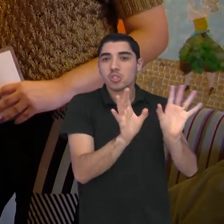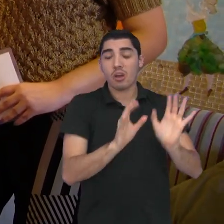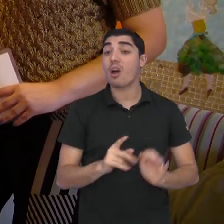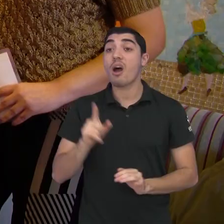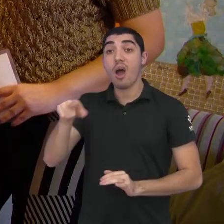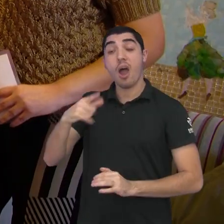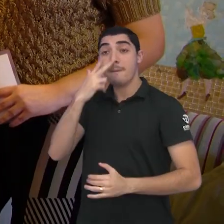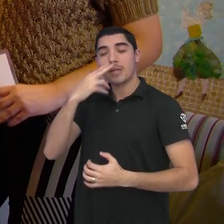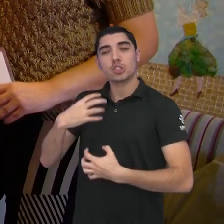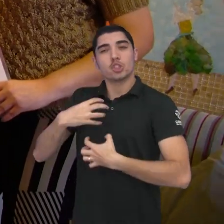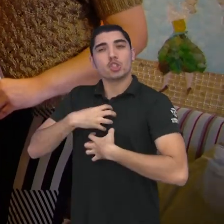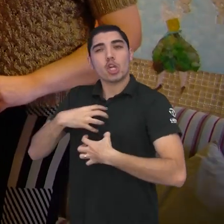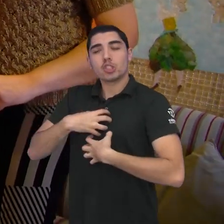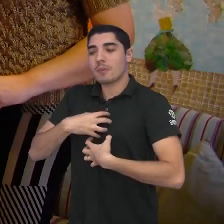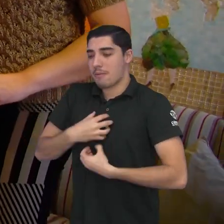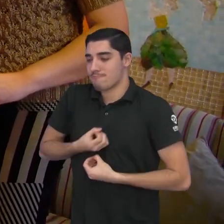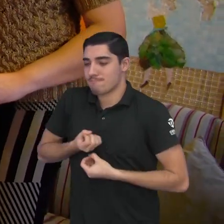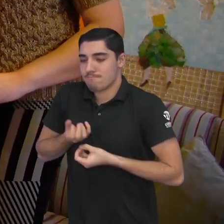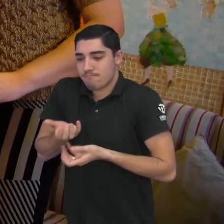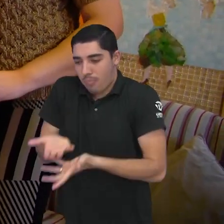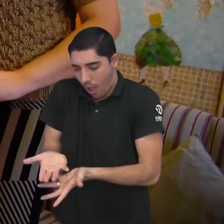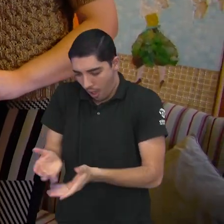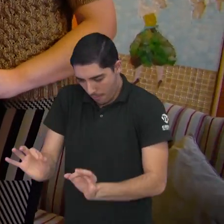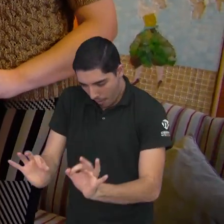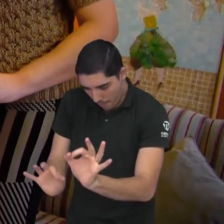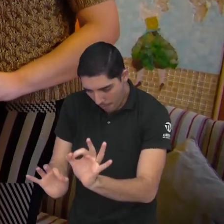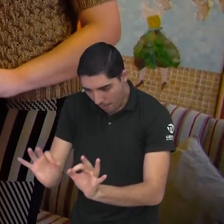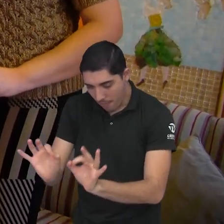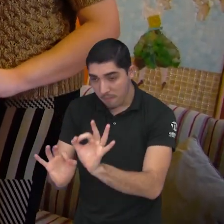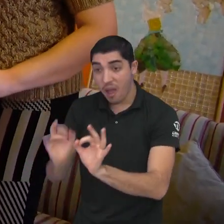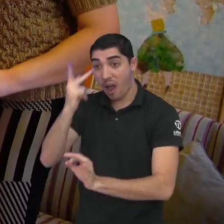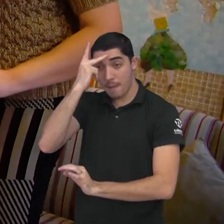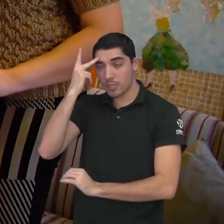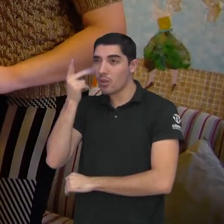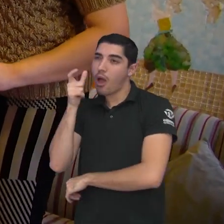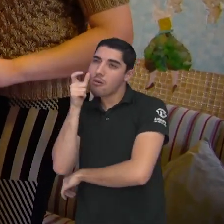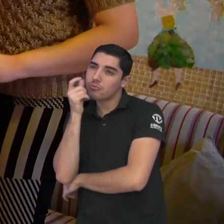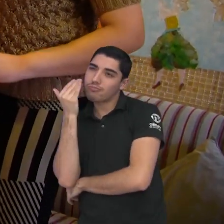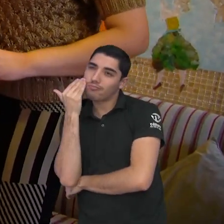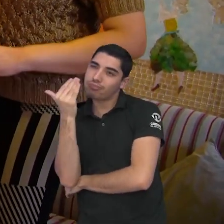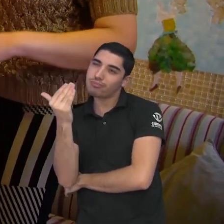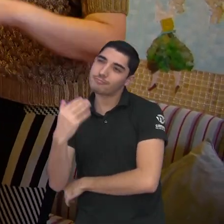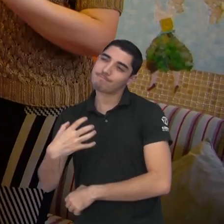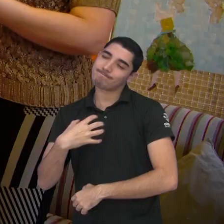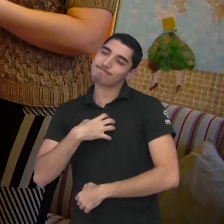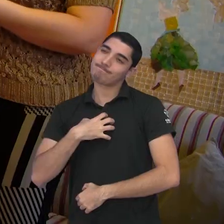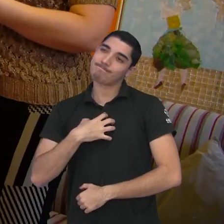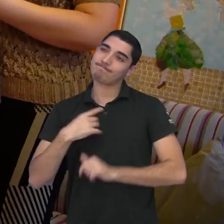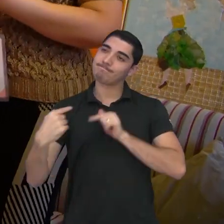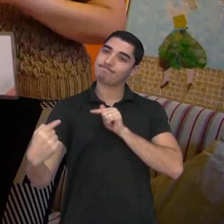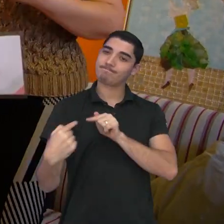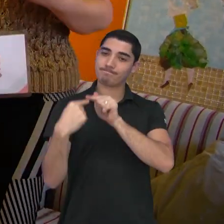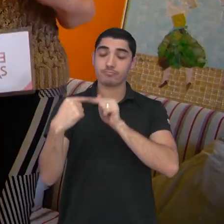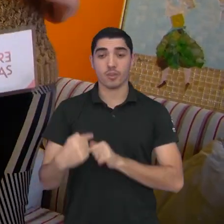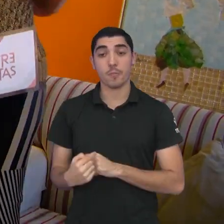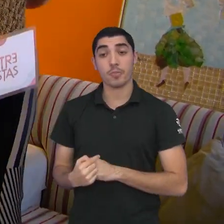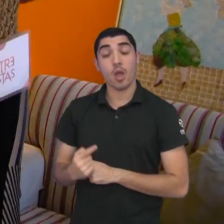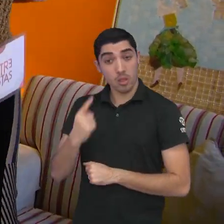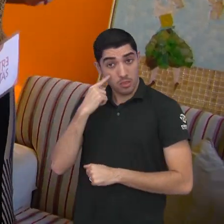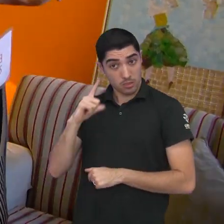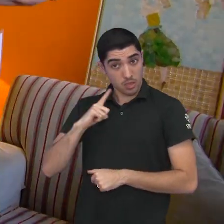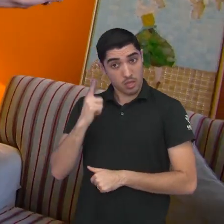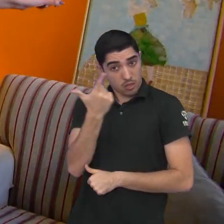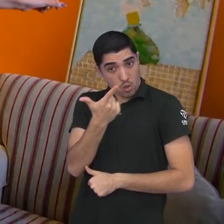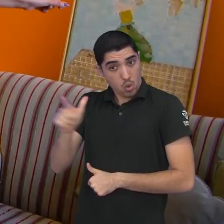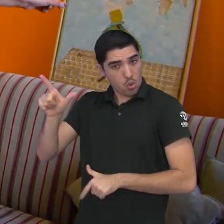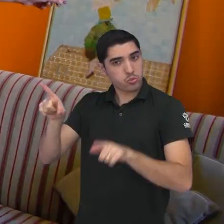de sentimentos e quem olha tem que se identificar. Entendi. Além das abstratas, tem